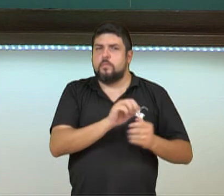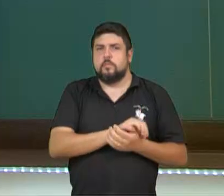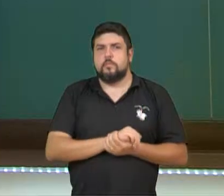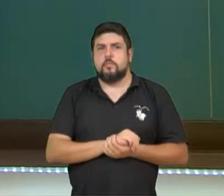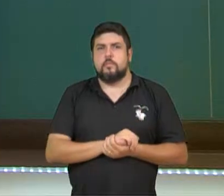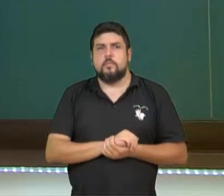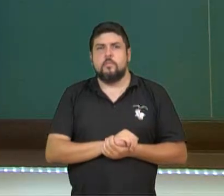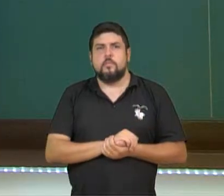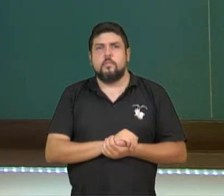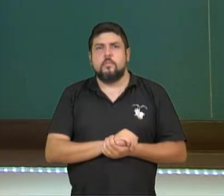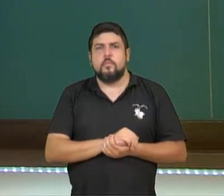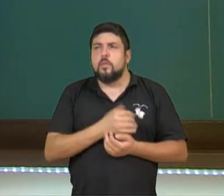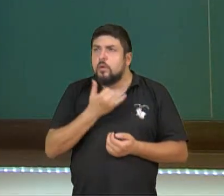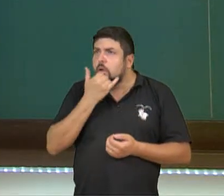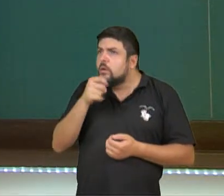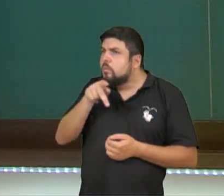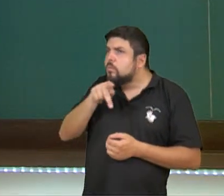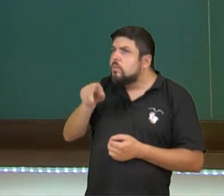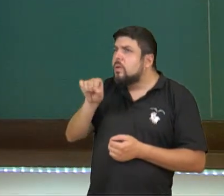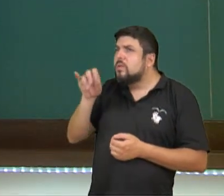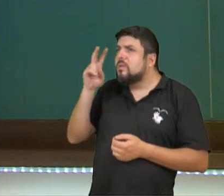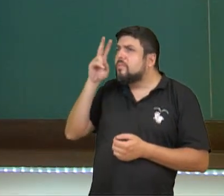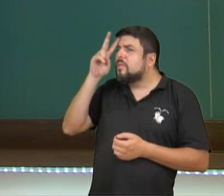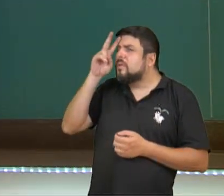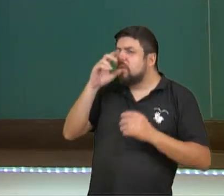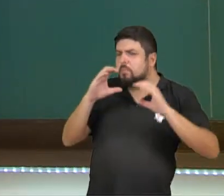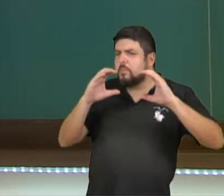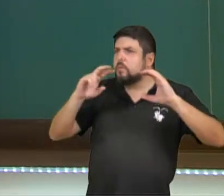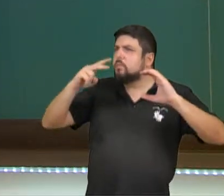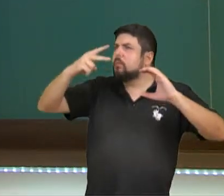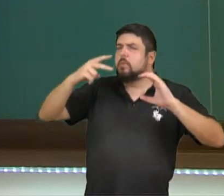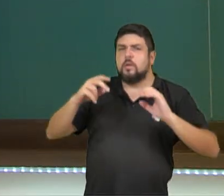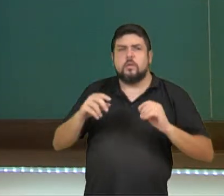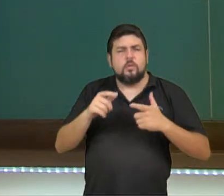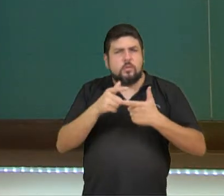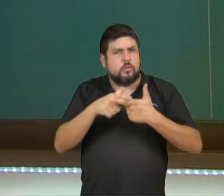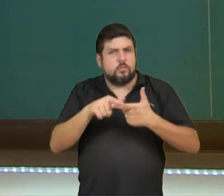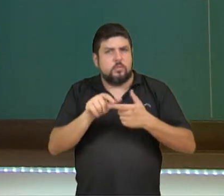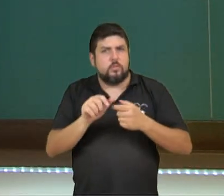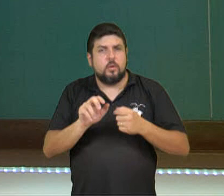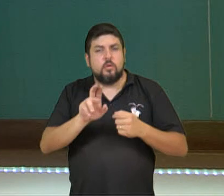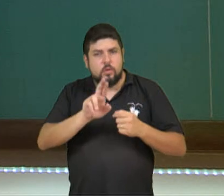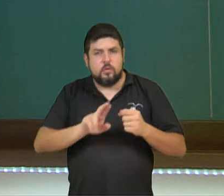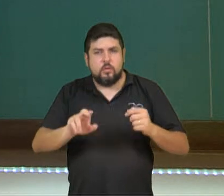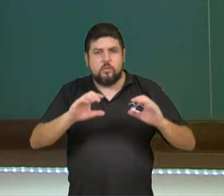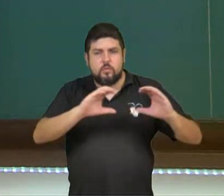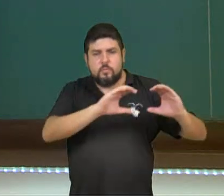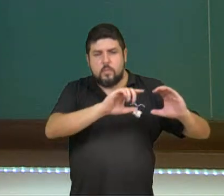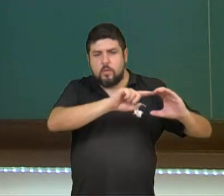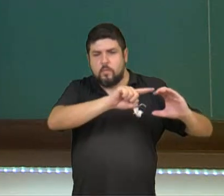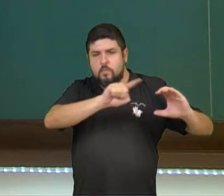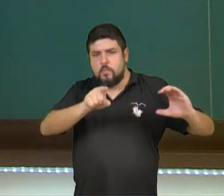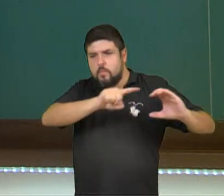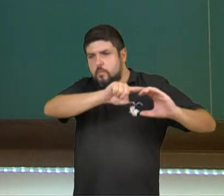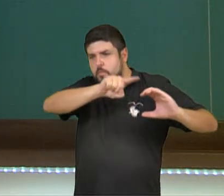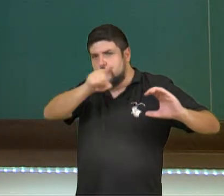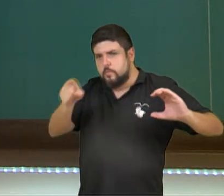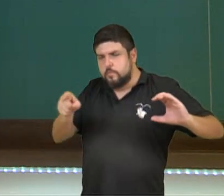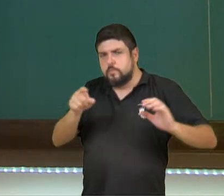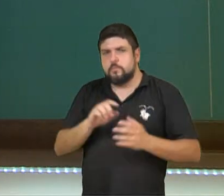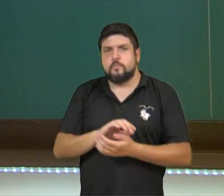se eu não lembrar que é um produto notável? Aí você vai pela distributiva mesmo, ok? Vamos lá então.